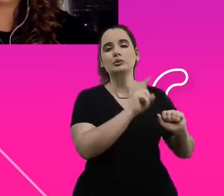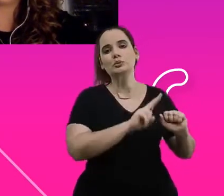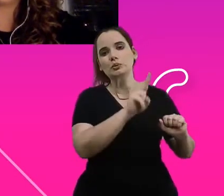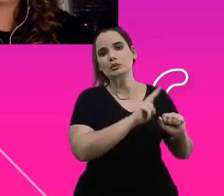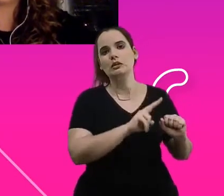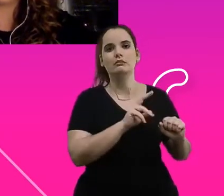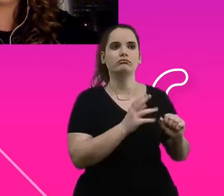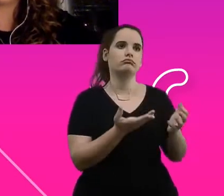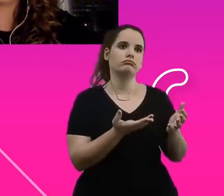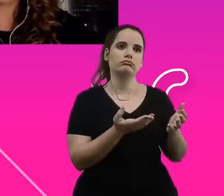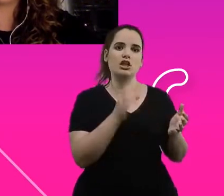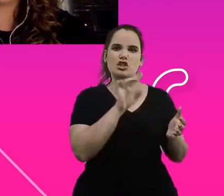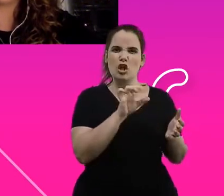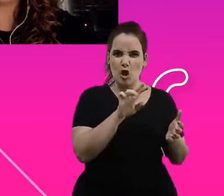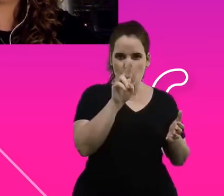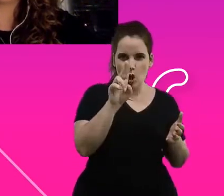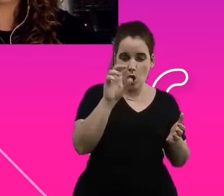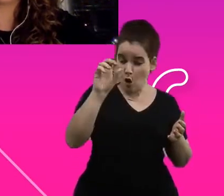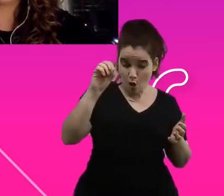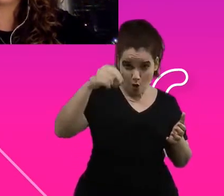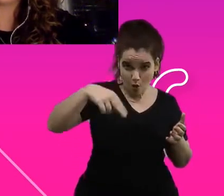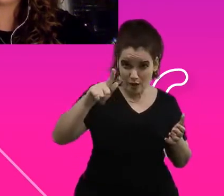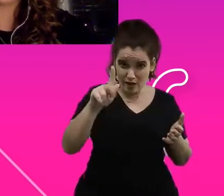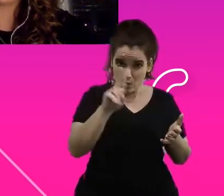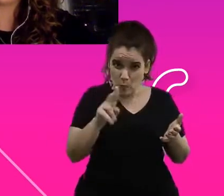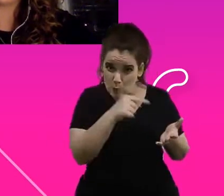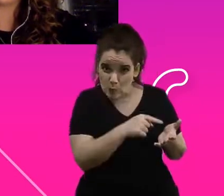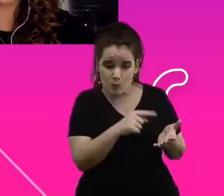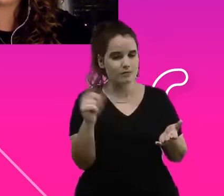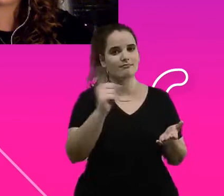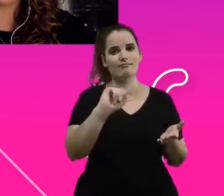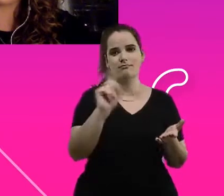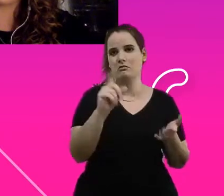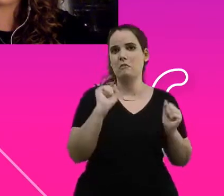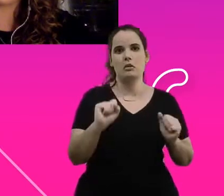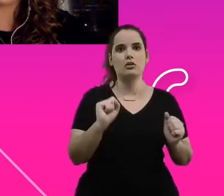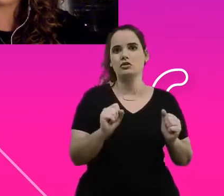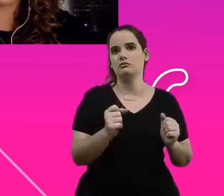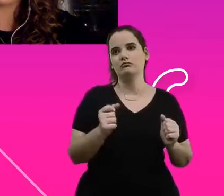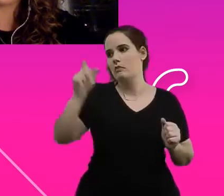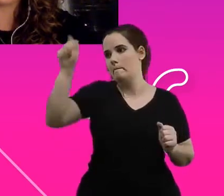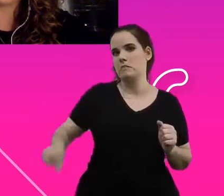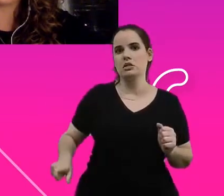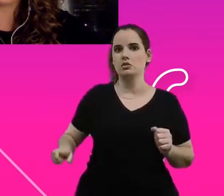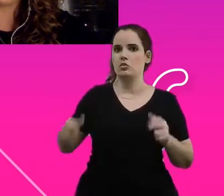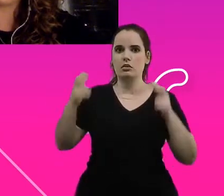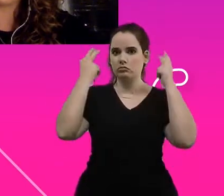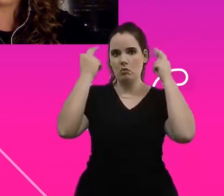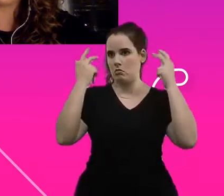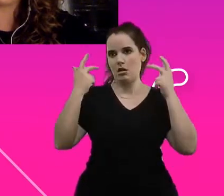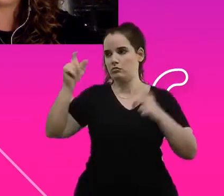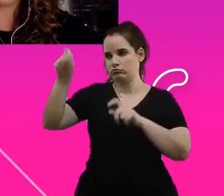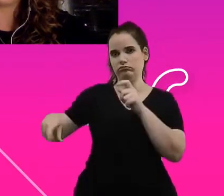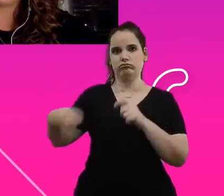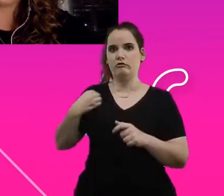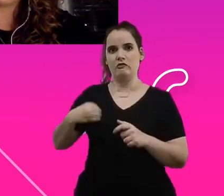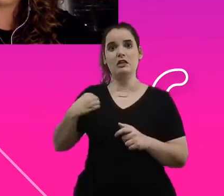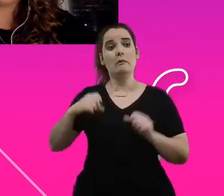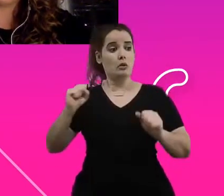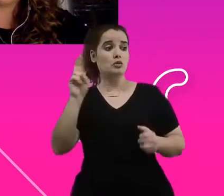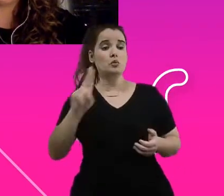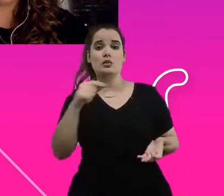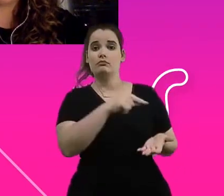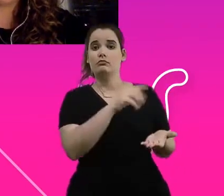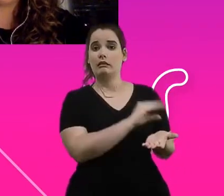por ONGs, por uma organização, mas sim pelo cidadão comum, ou por organizações tão diversificadas